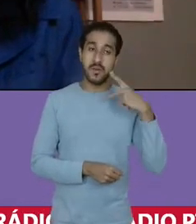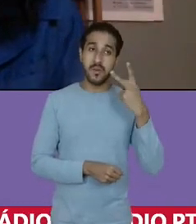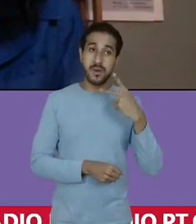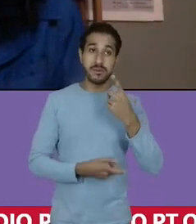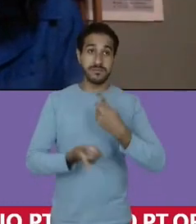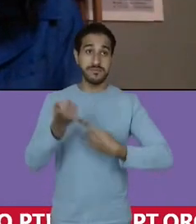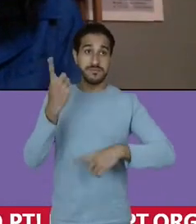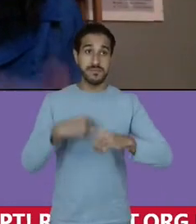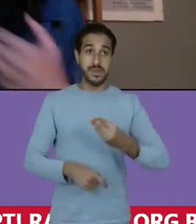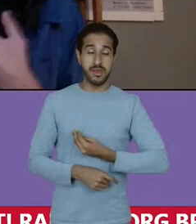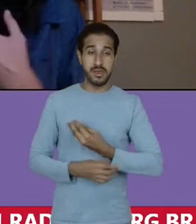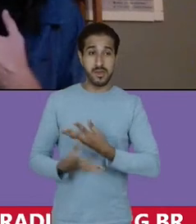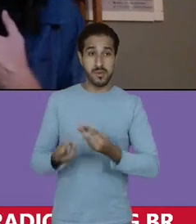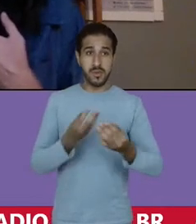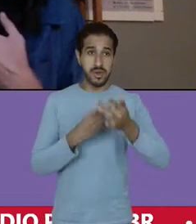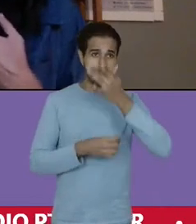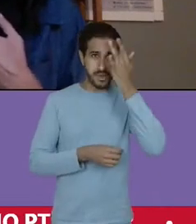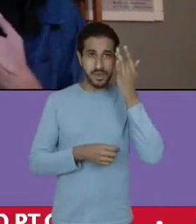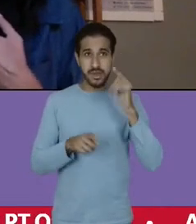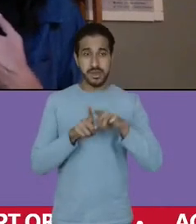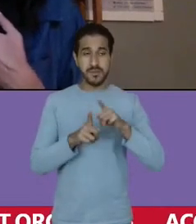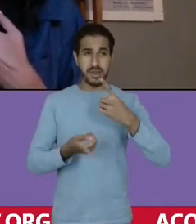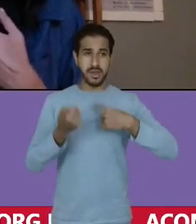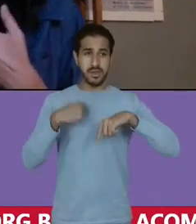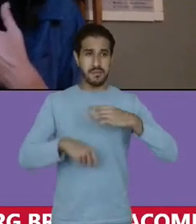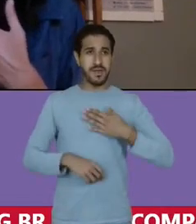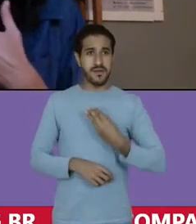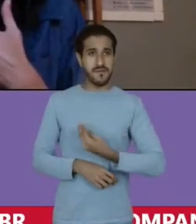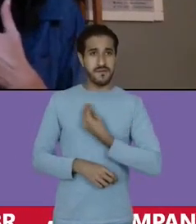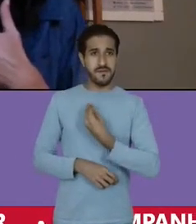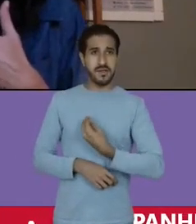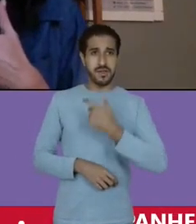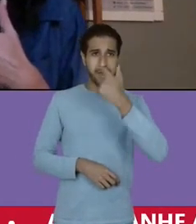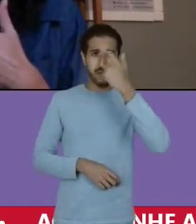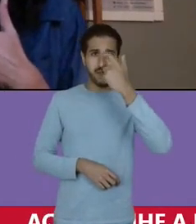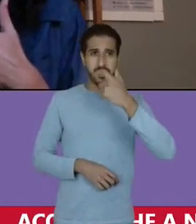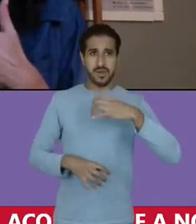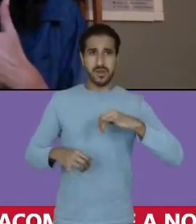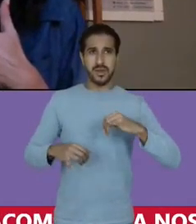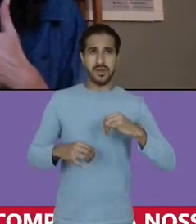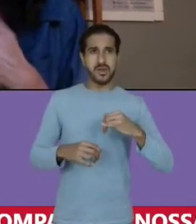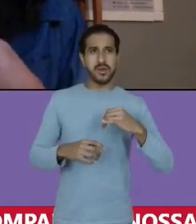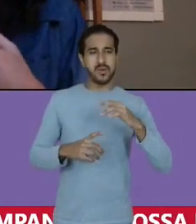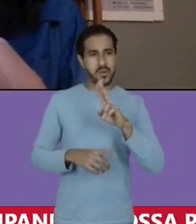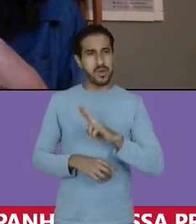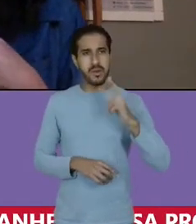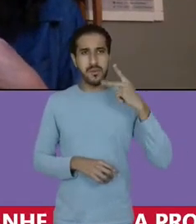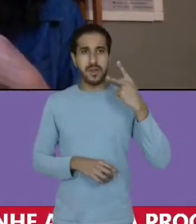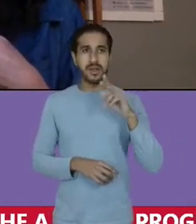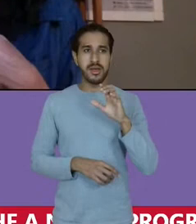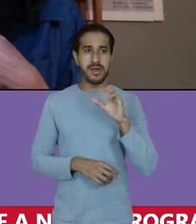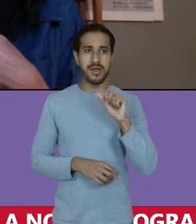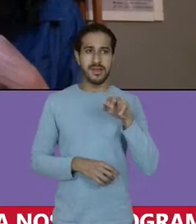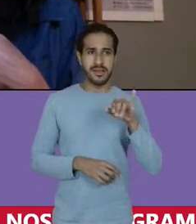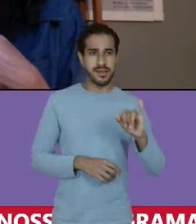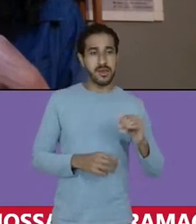que transformou a vida de muitas pessoas, inclusive a minha. Eu sou fruto dessa política da Ancine. Assim, quando eu comecei a trabalhar como